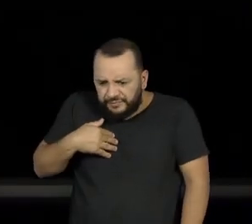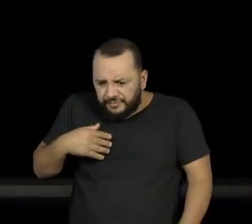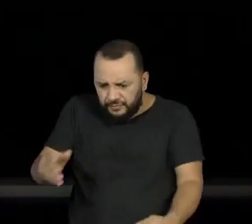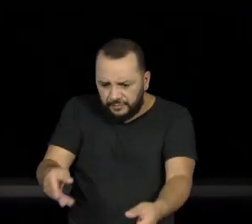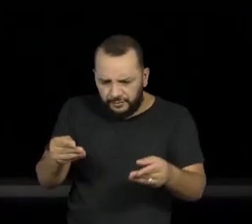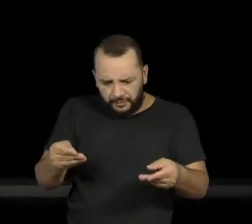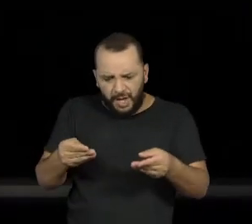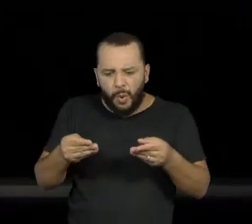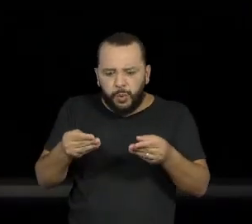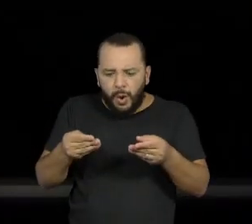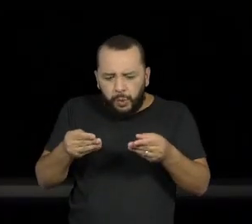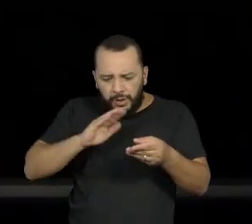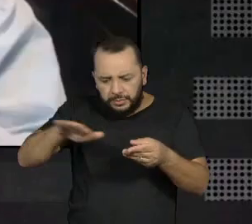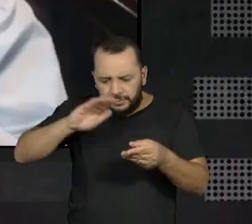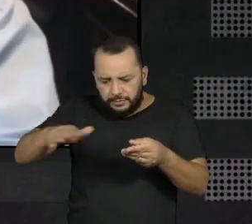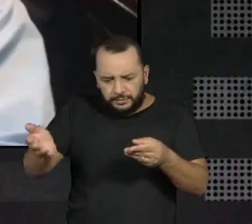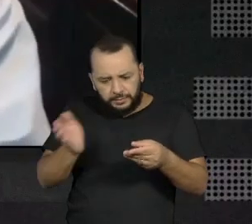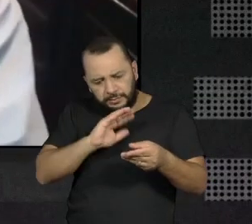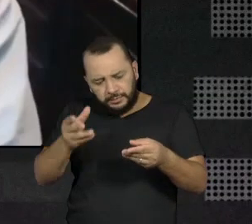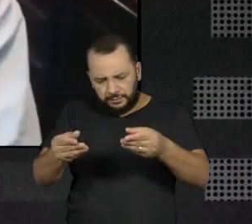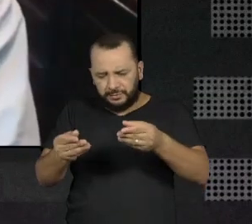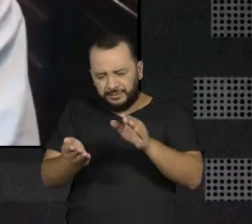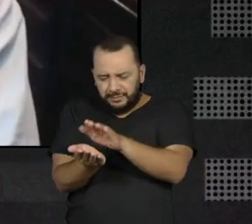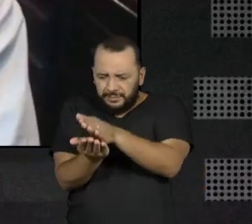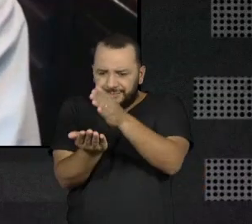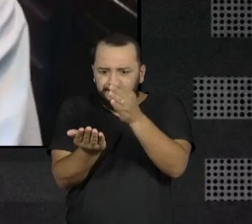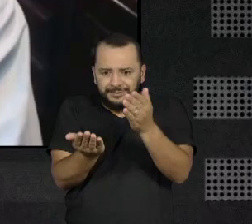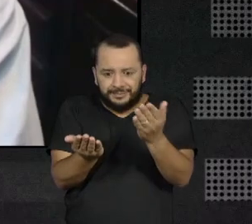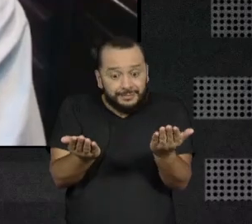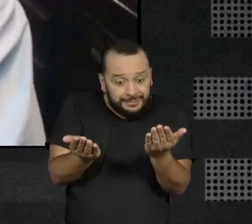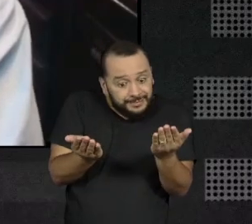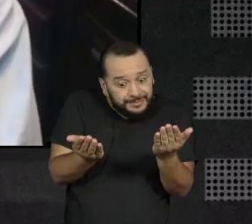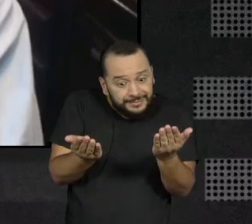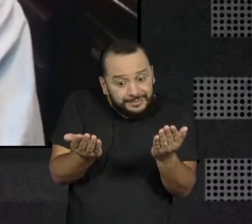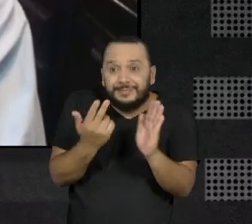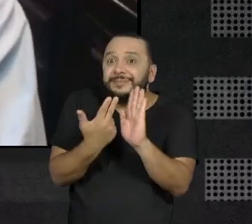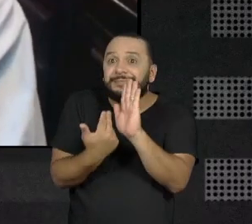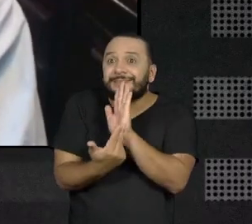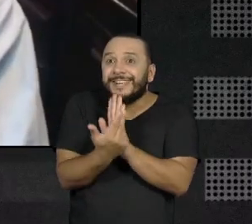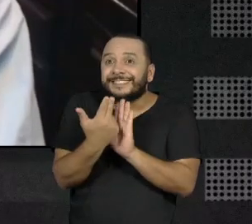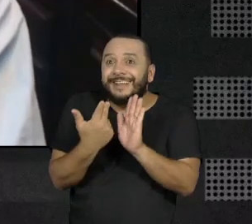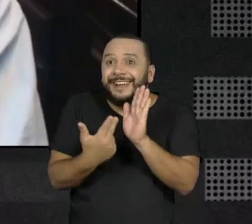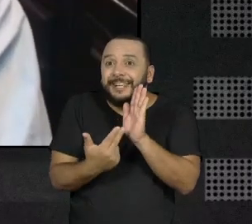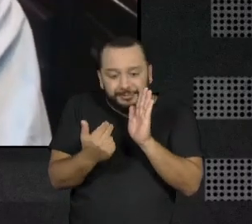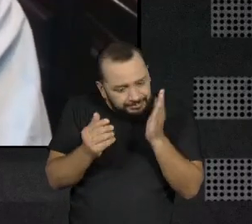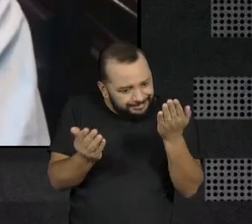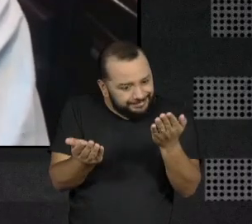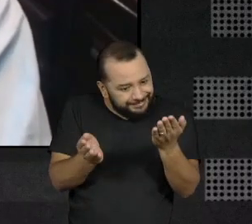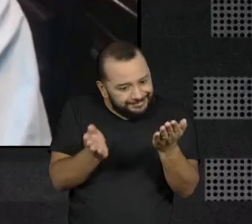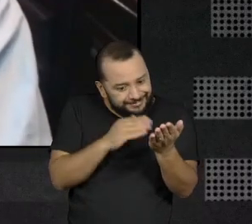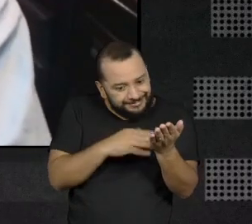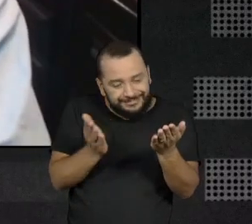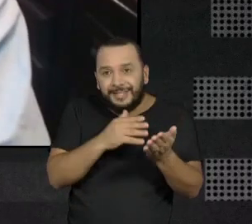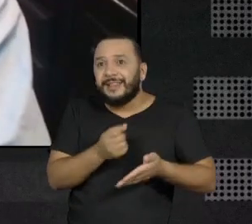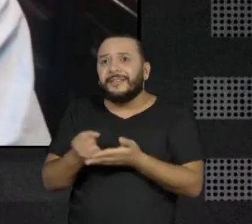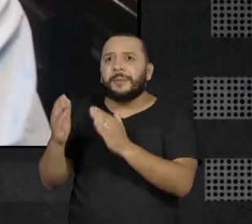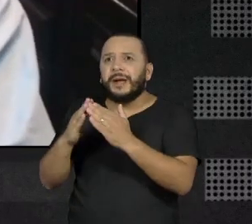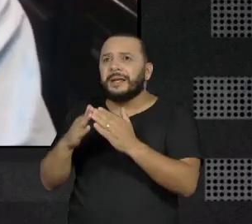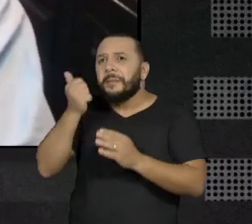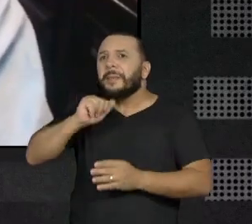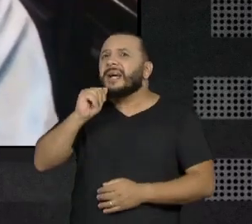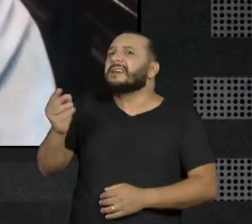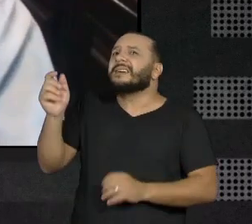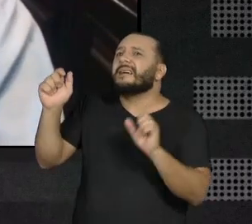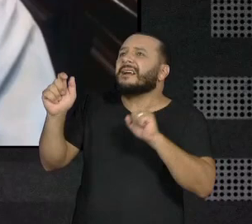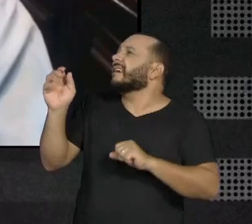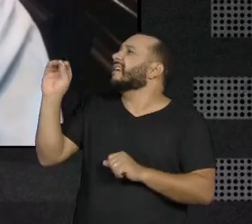sem capa e tudo mais. Peguei o gibi, olhei, gostei das figurinhas. Daí levei para casa. Mãe, o que é isso aqui?